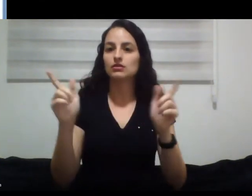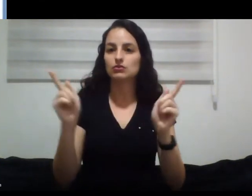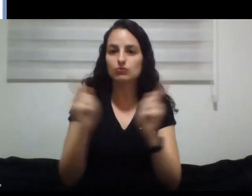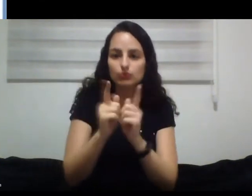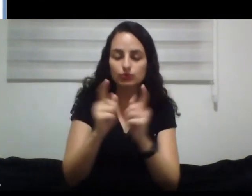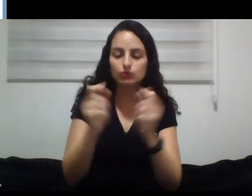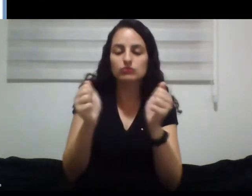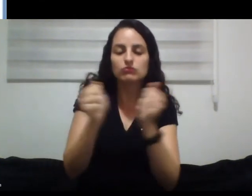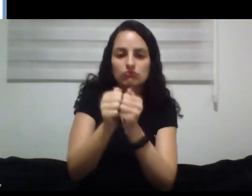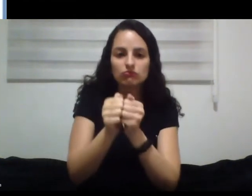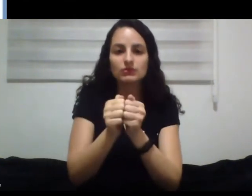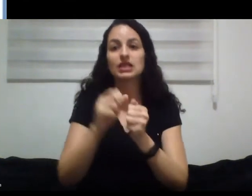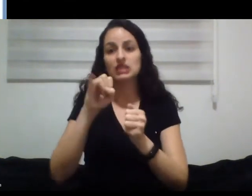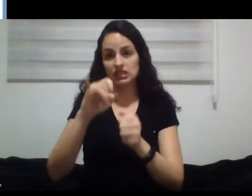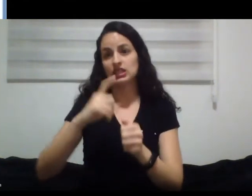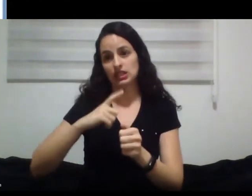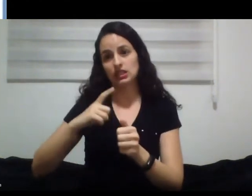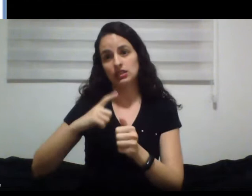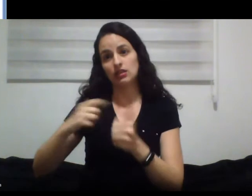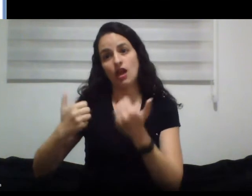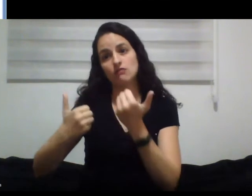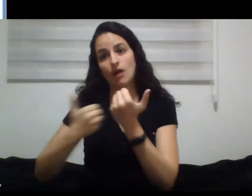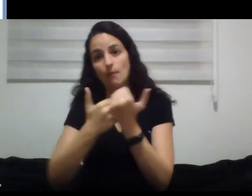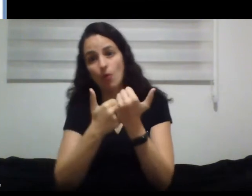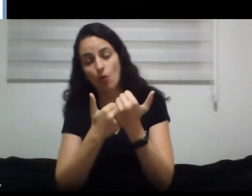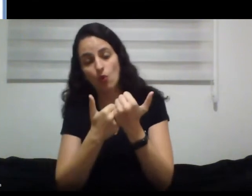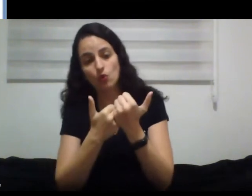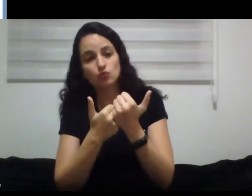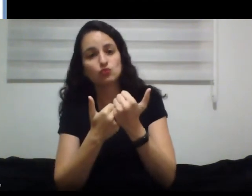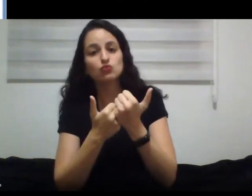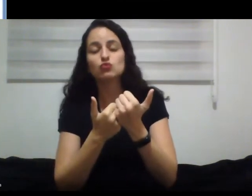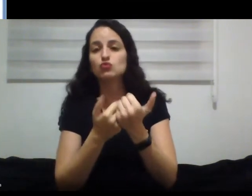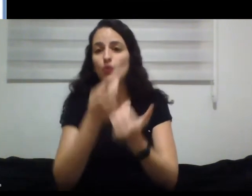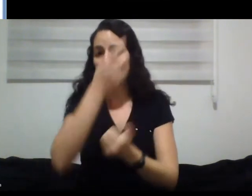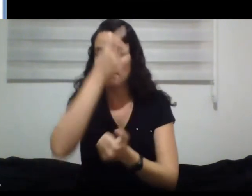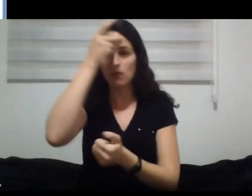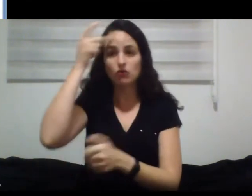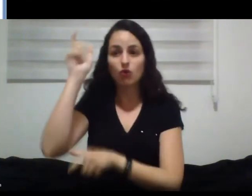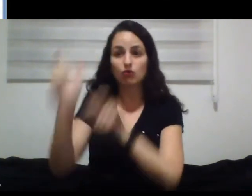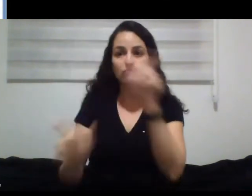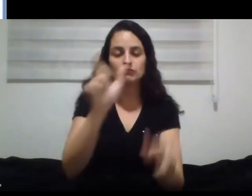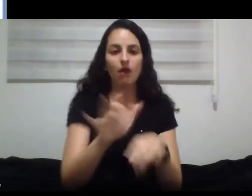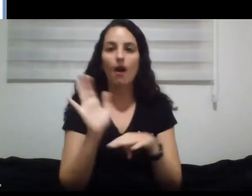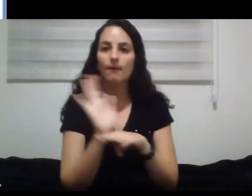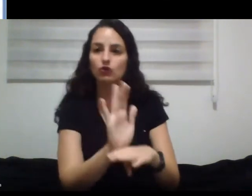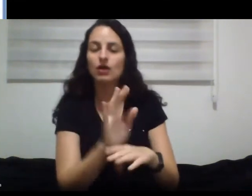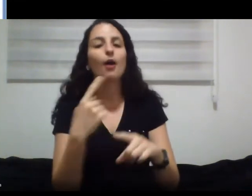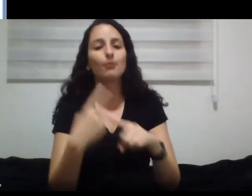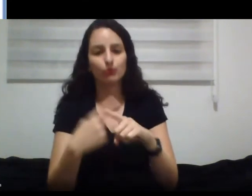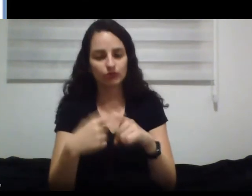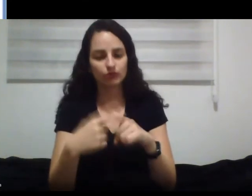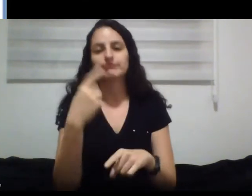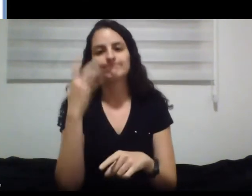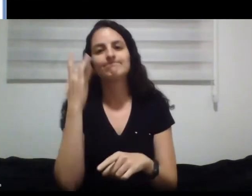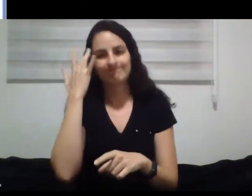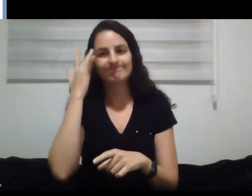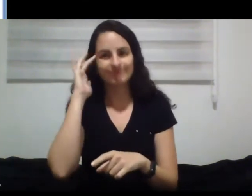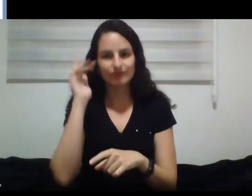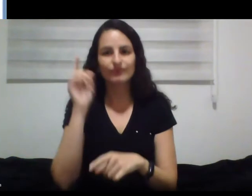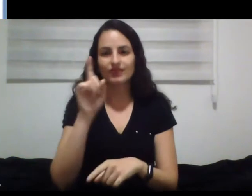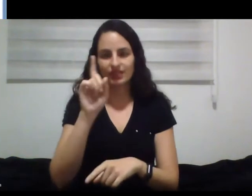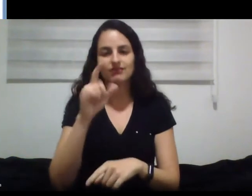né, nessa gestão do ambiente, que pode ser feito assim com pessoas ajudando. Então, eu acho que a ideia de levar